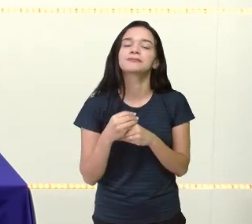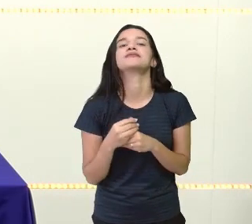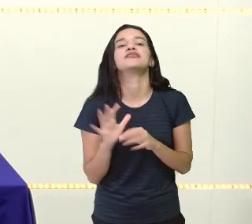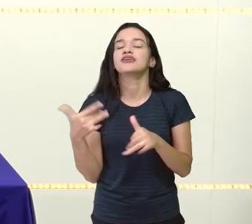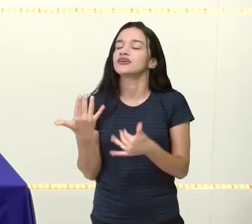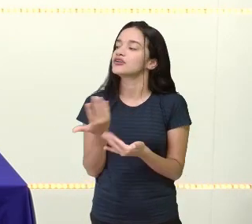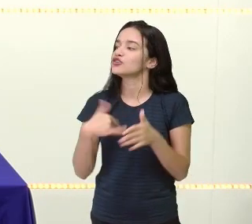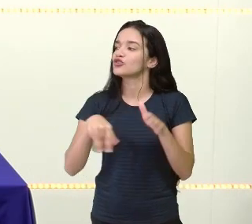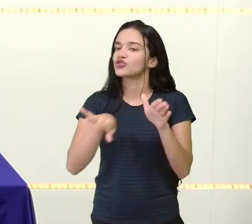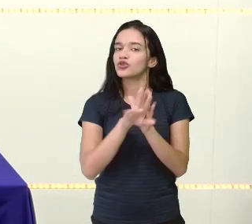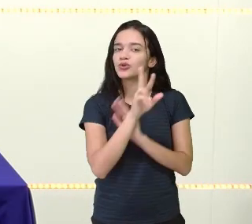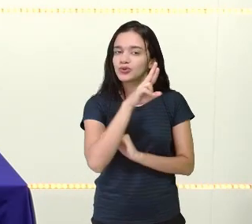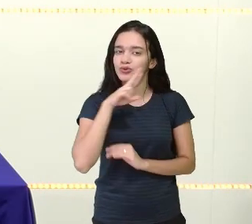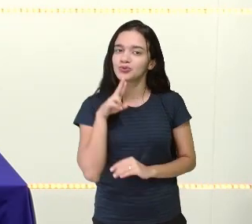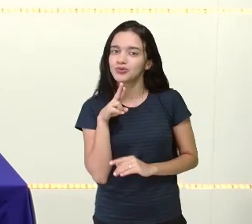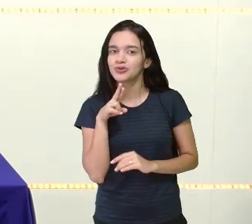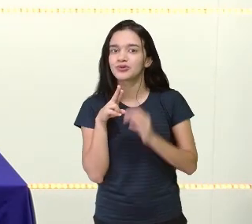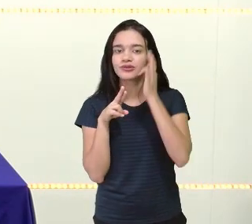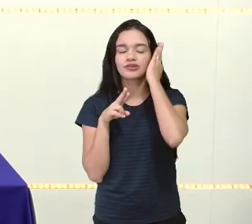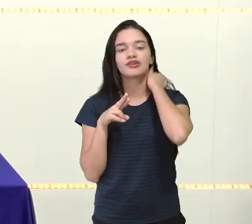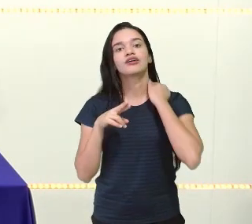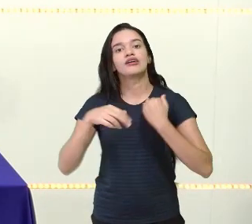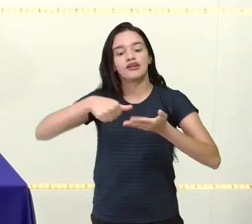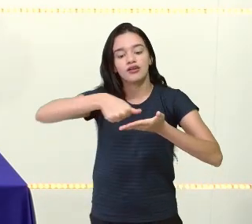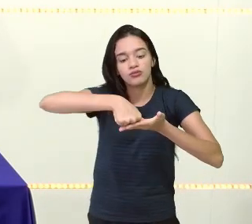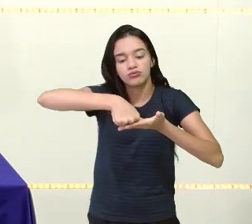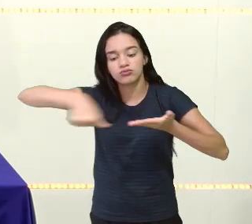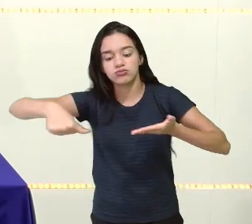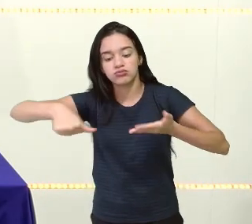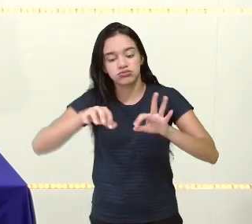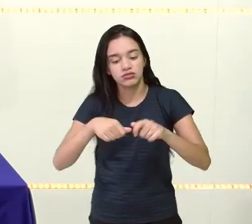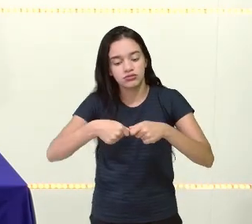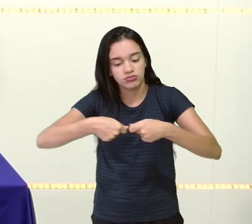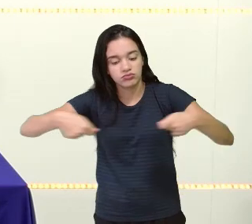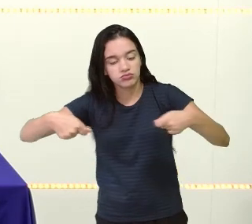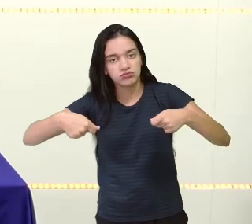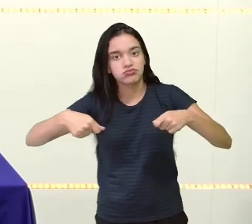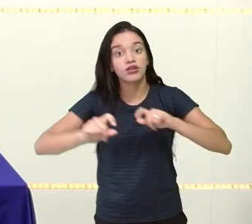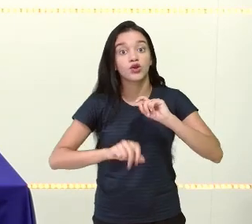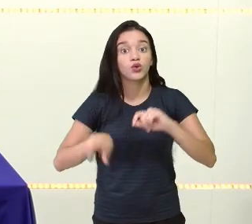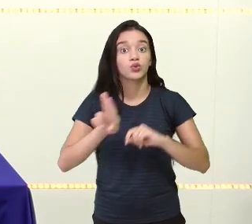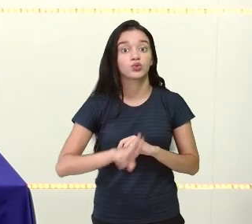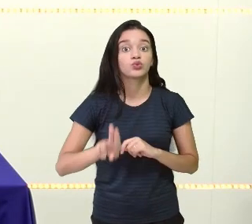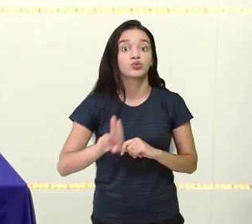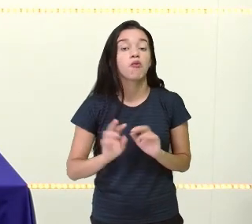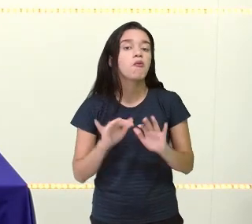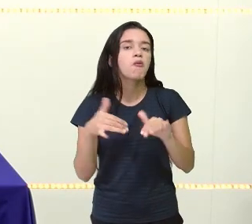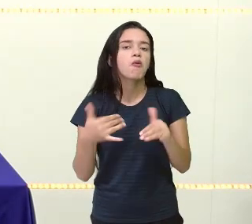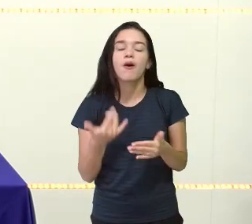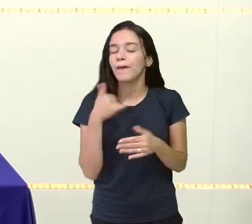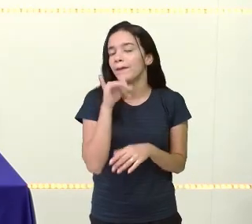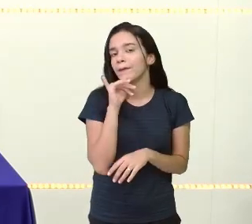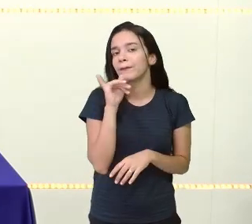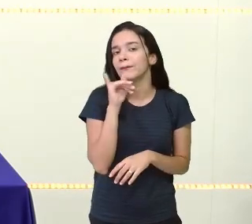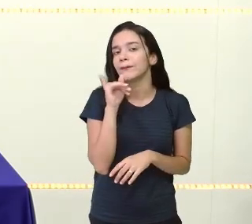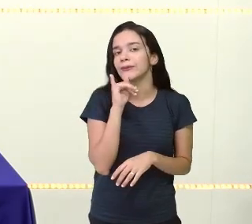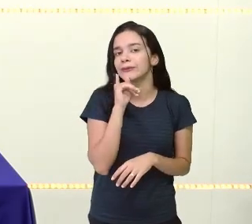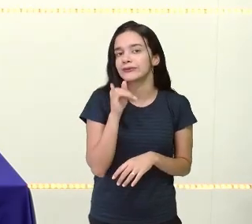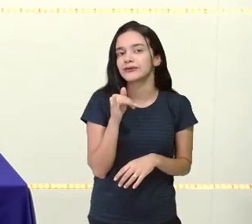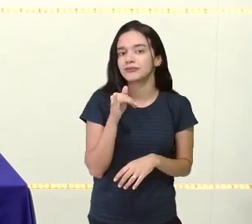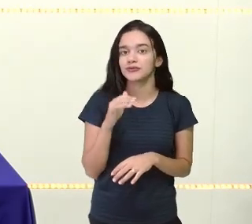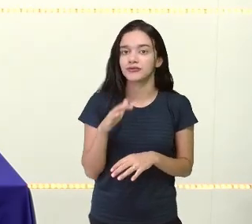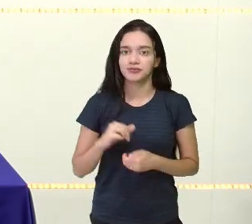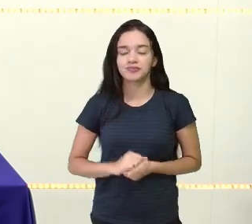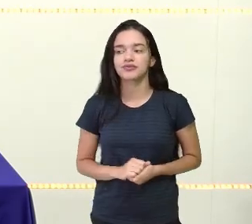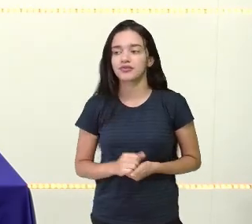professora Sandra. A fita métrica e a trena eu utilizo para medir qual grandeza? Por exemplo, eu vou pegar a